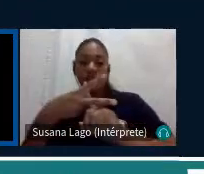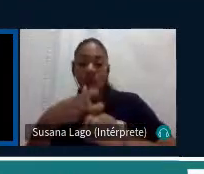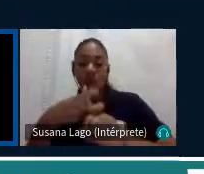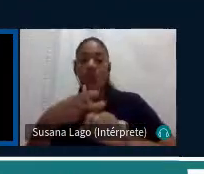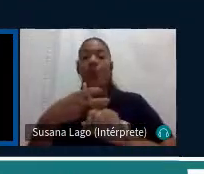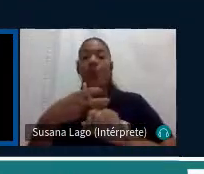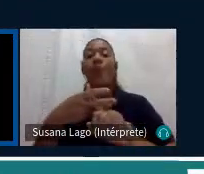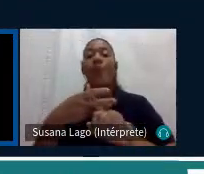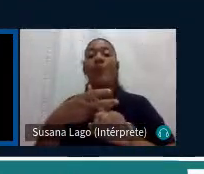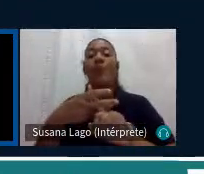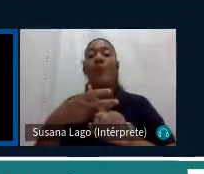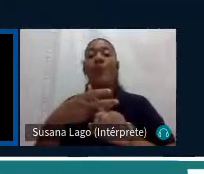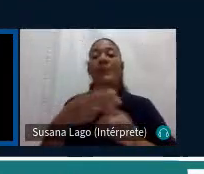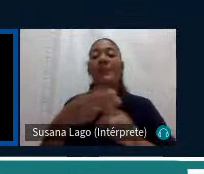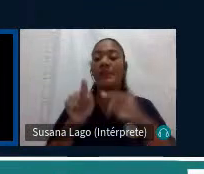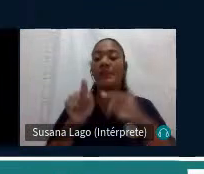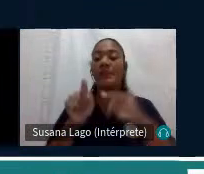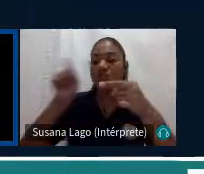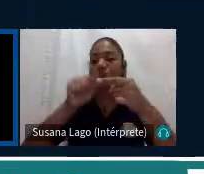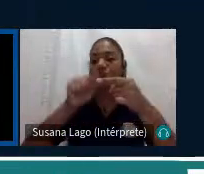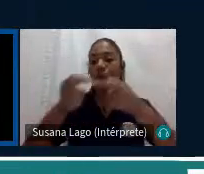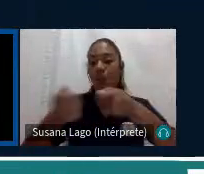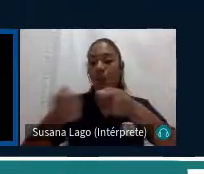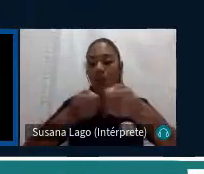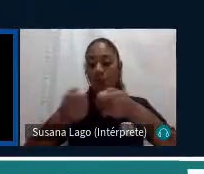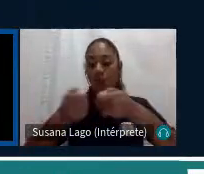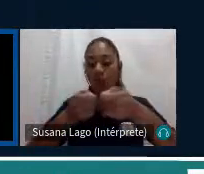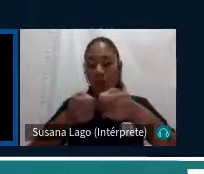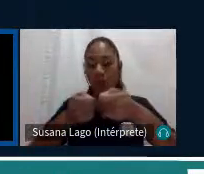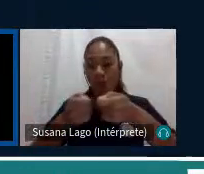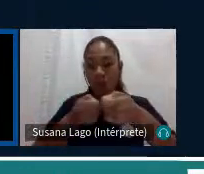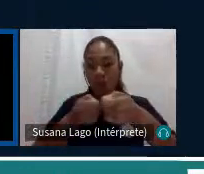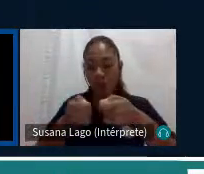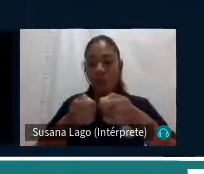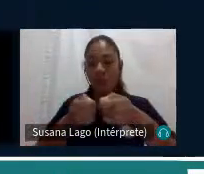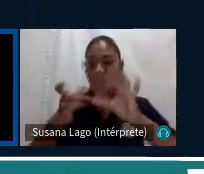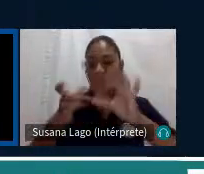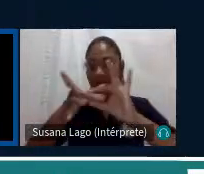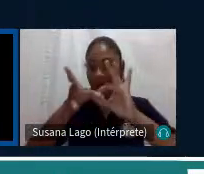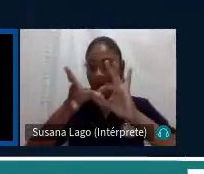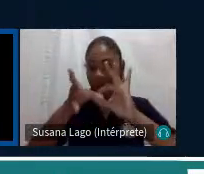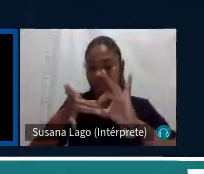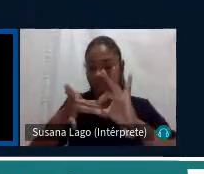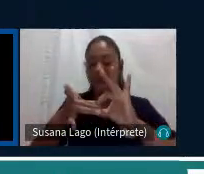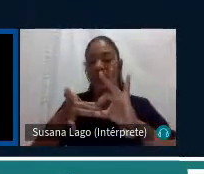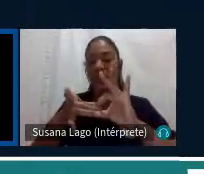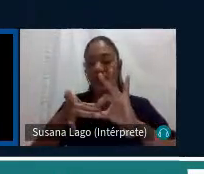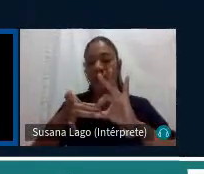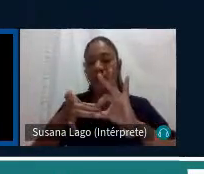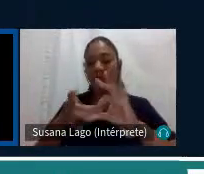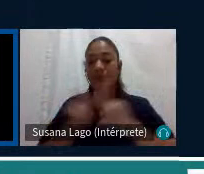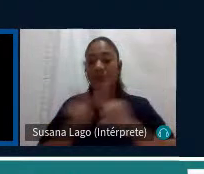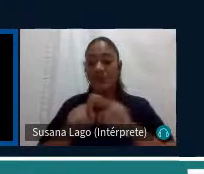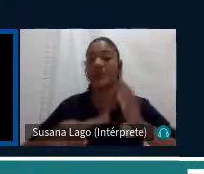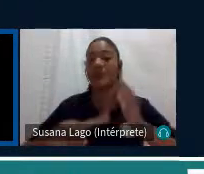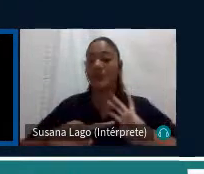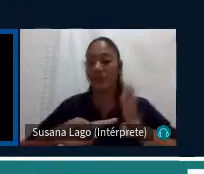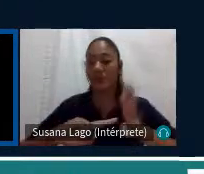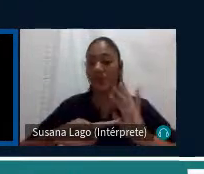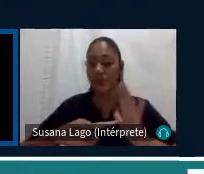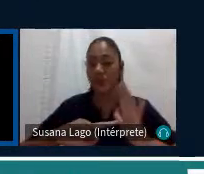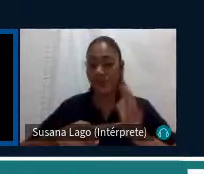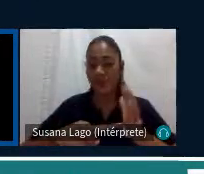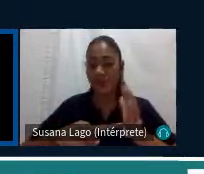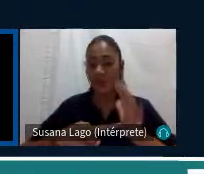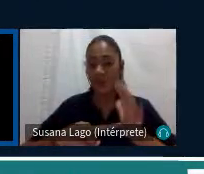de controle, que é onde o potenciômetro é ligado. E a gente tem um motor que o potenciômetro também liga, ou o